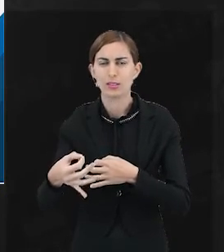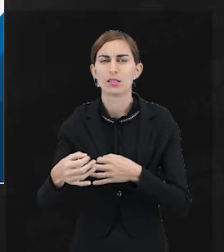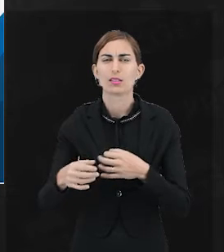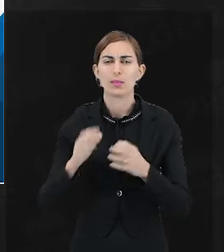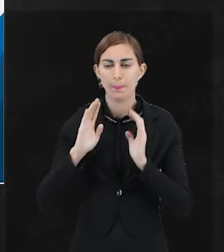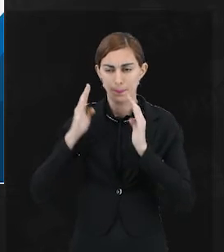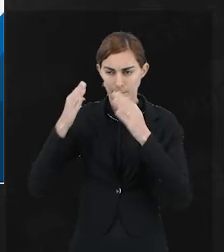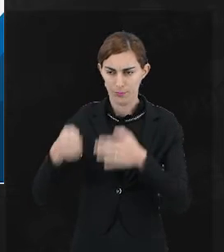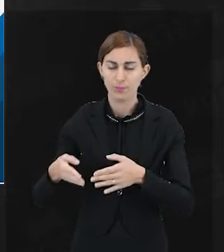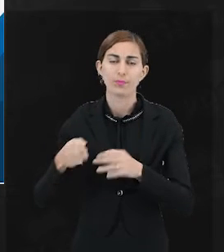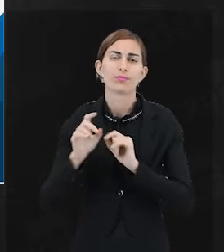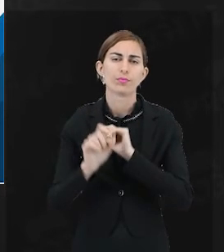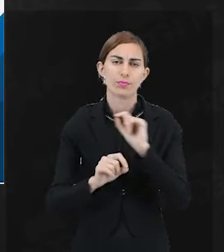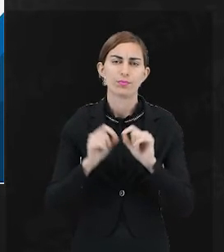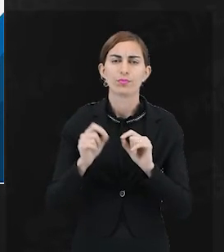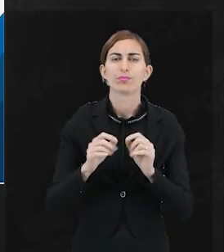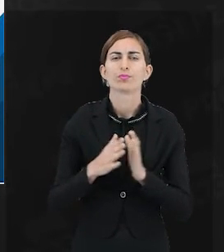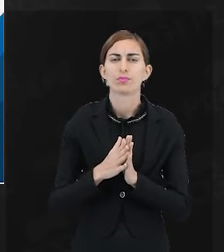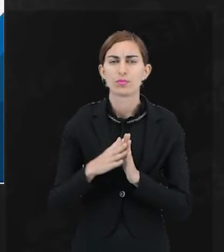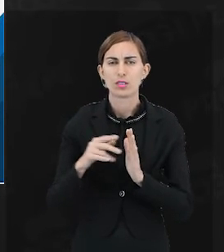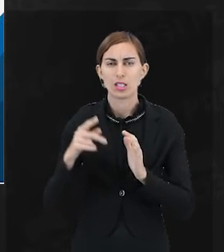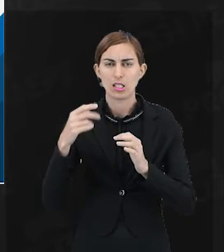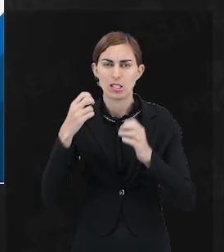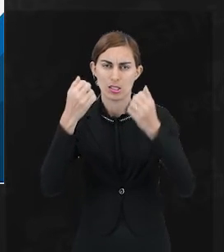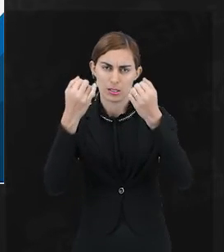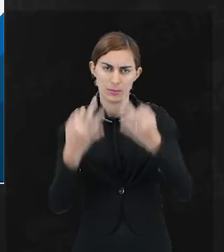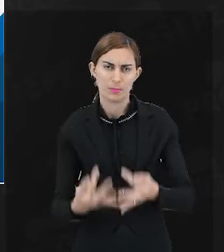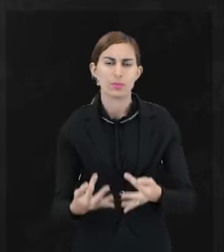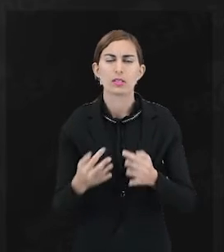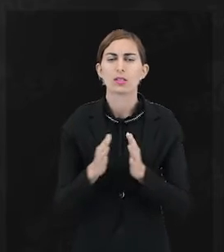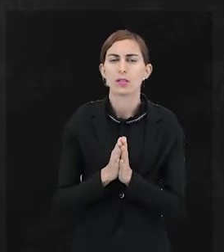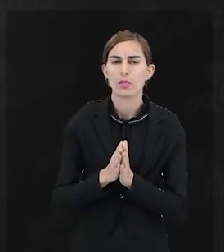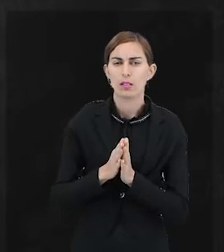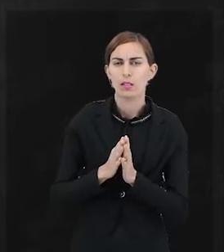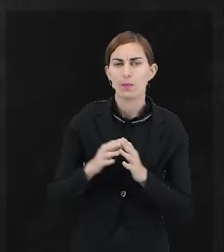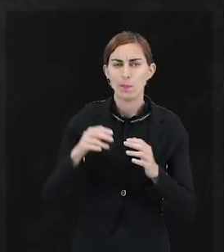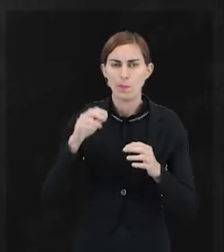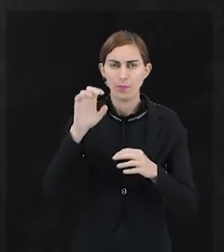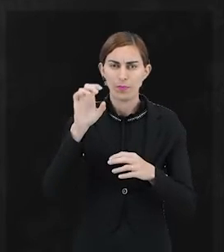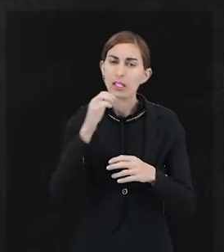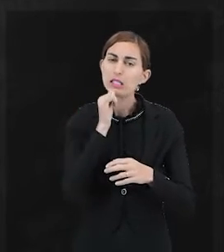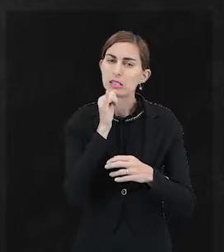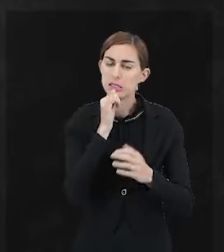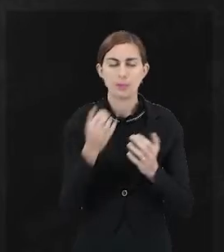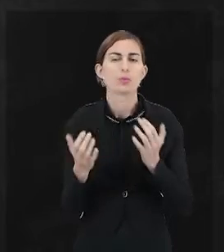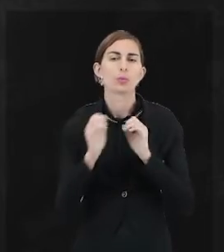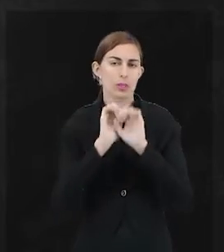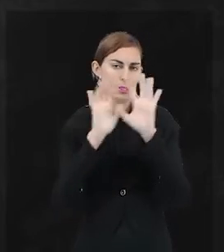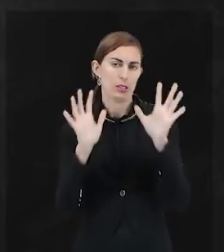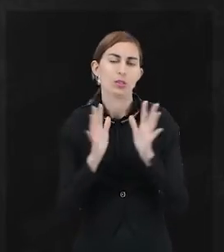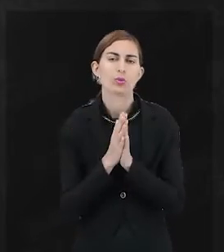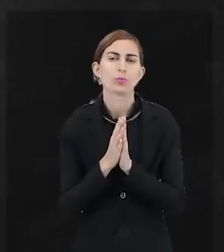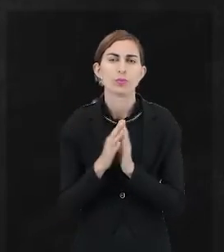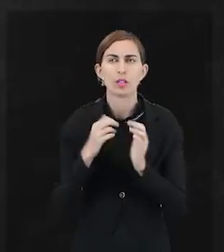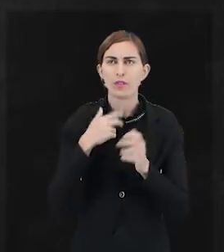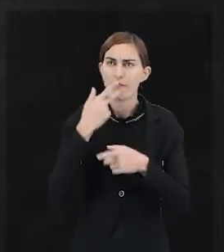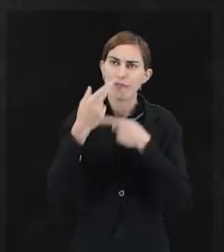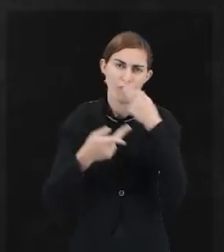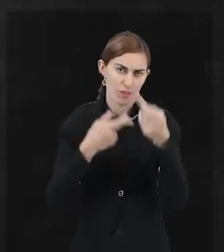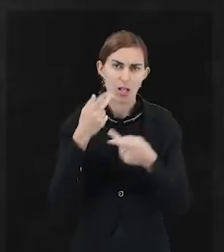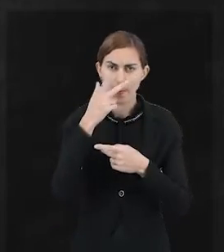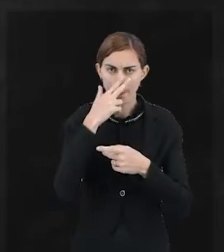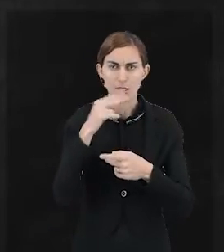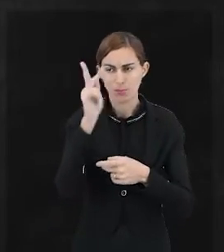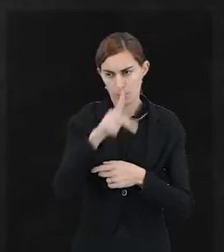mais específico possível. Evitar generalizações, né? Um exemplo claro. Quando a gente for se referir a essa